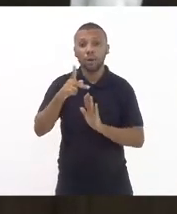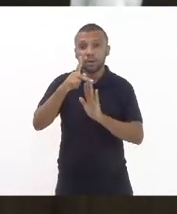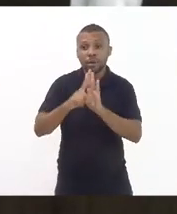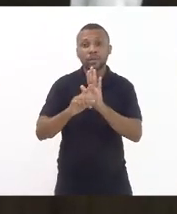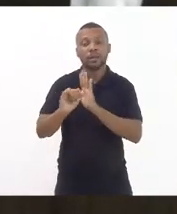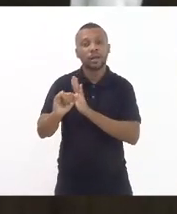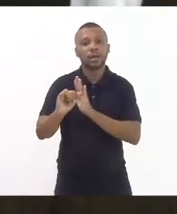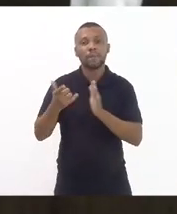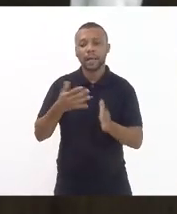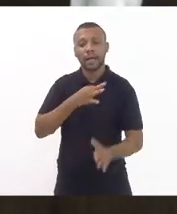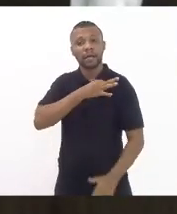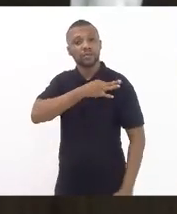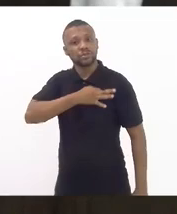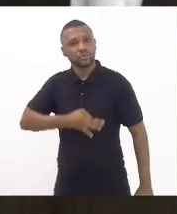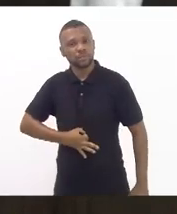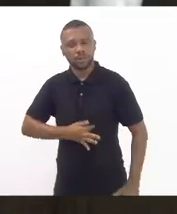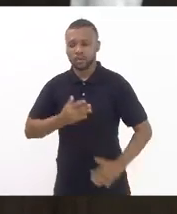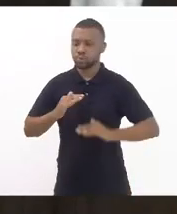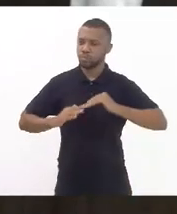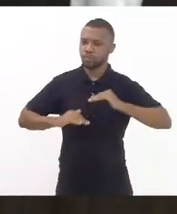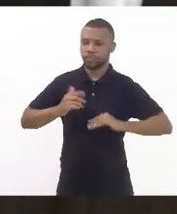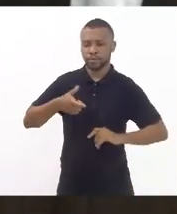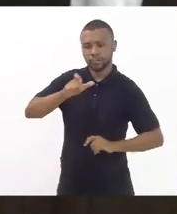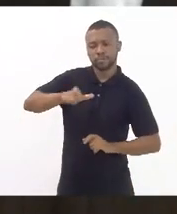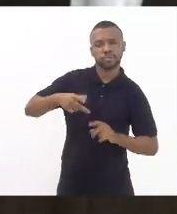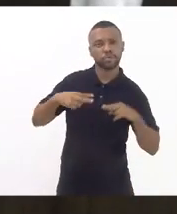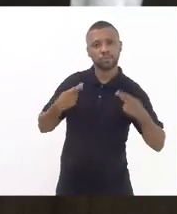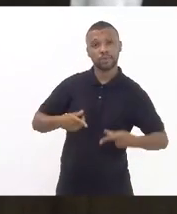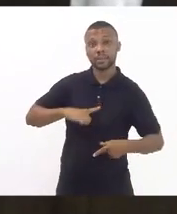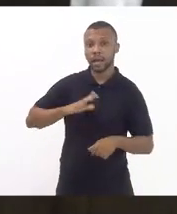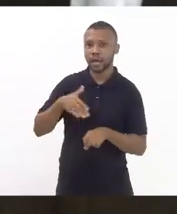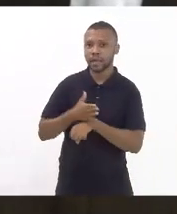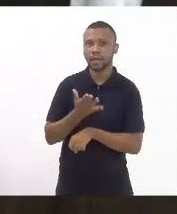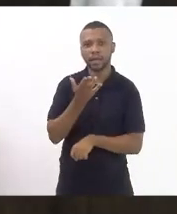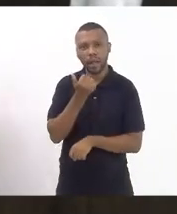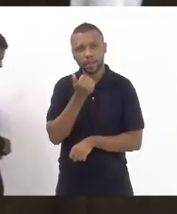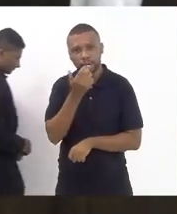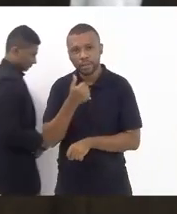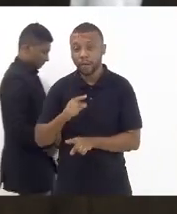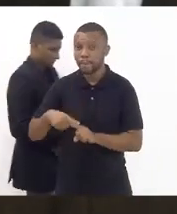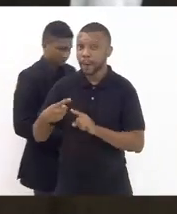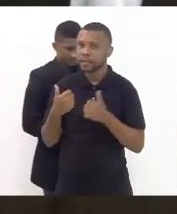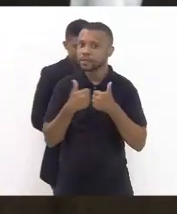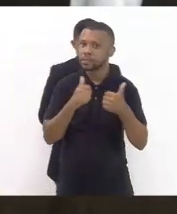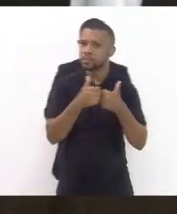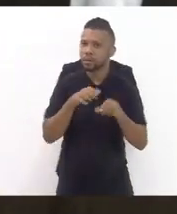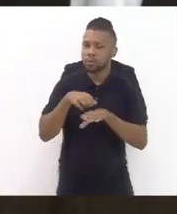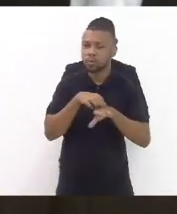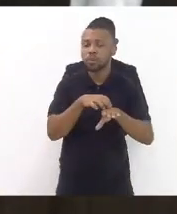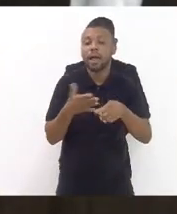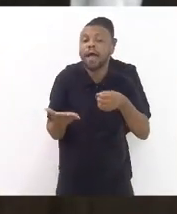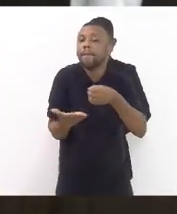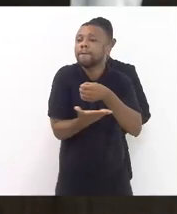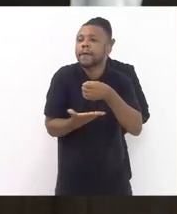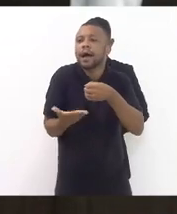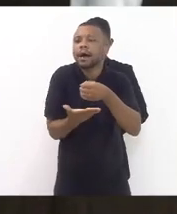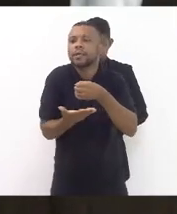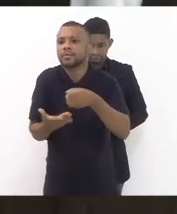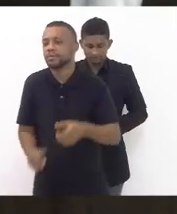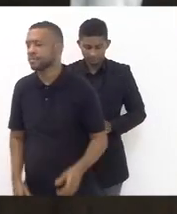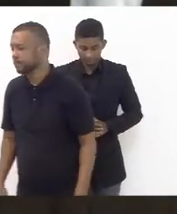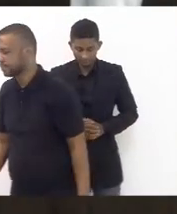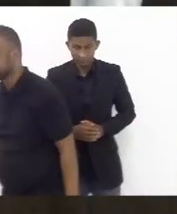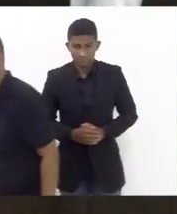para a dignidade humana. Ter acesso à alimentação e transporte é o mínimo que os